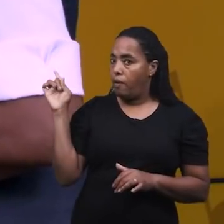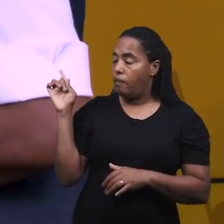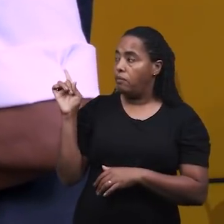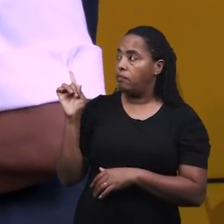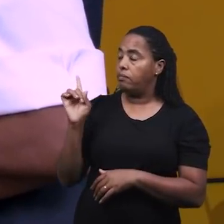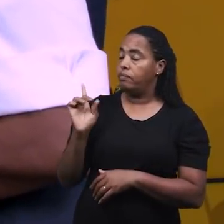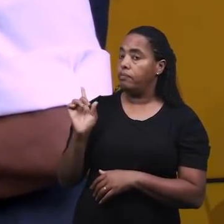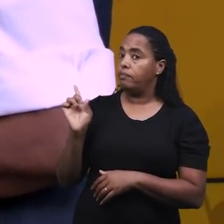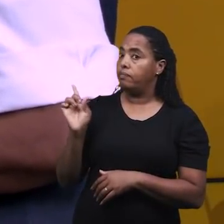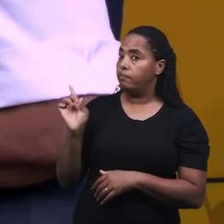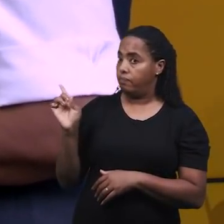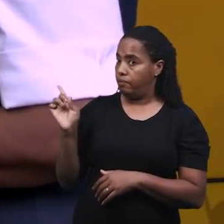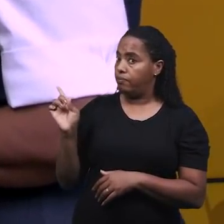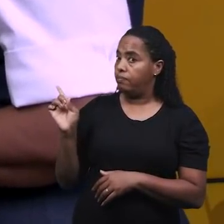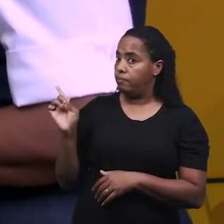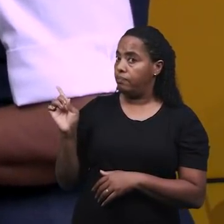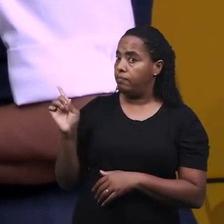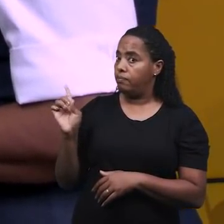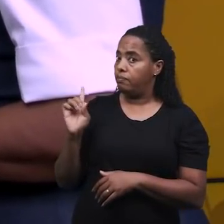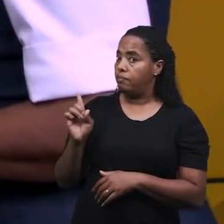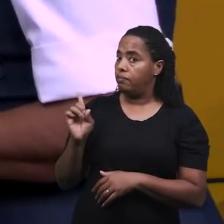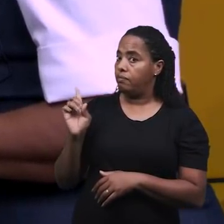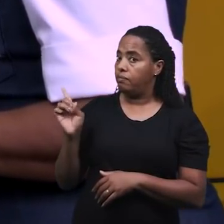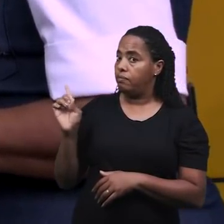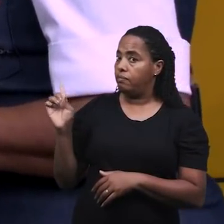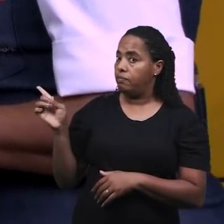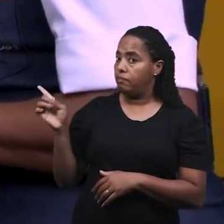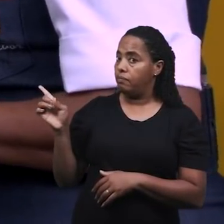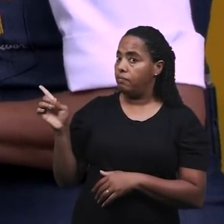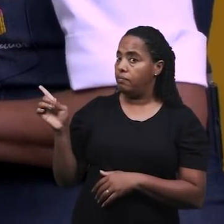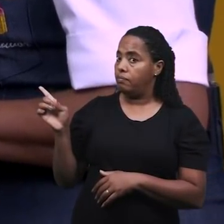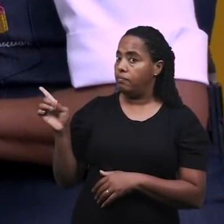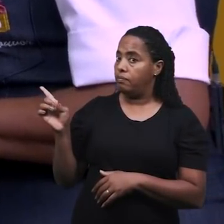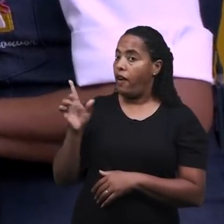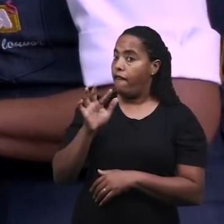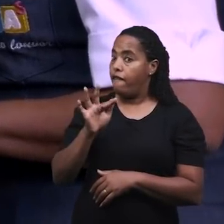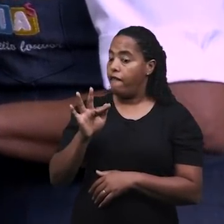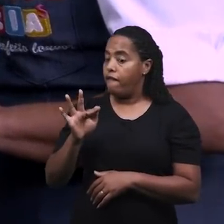Ré, ré, dó, dó, dó, mi, sol,